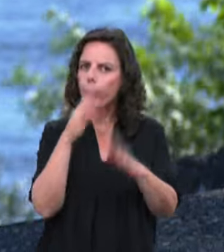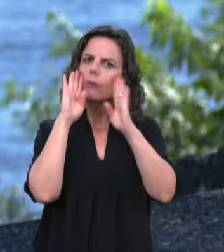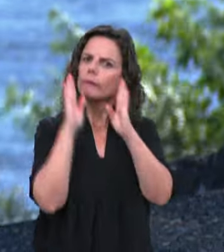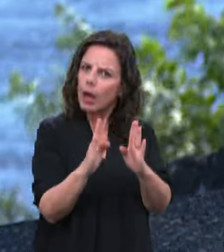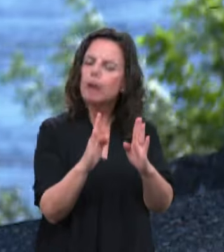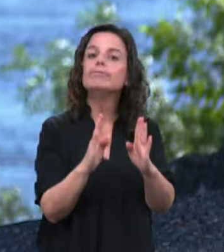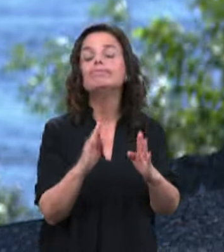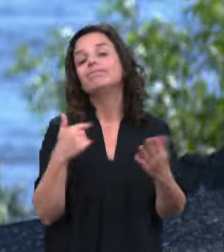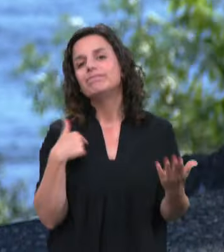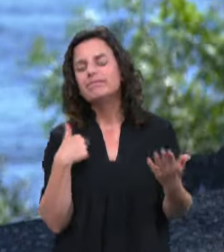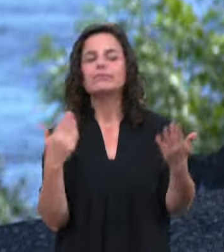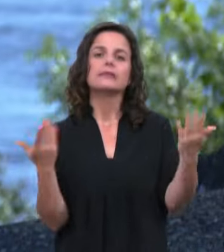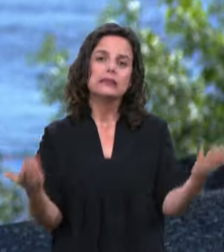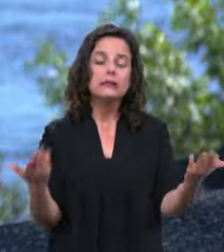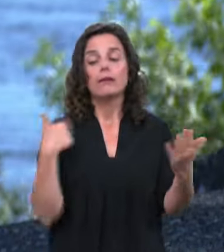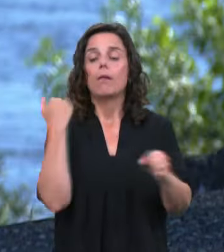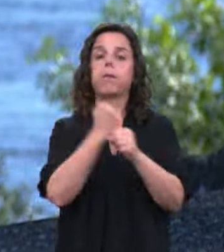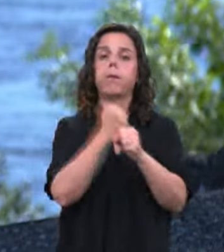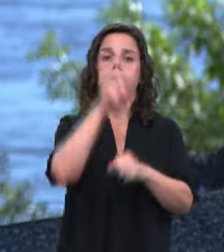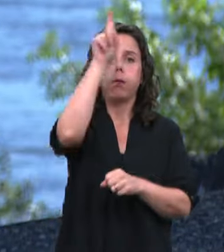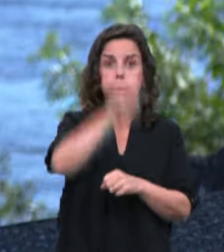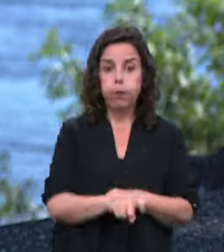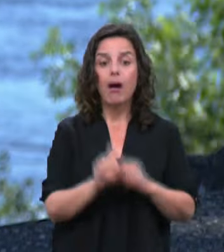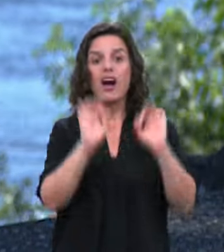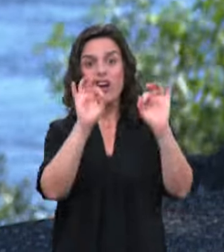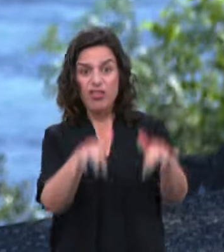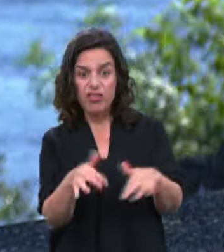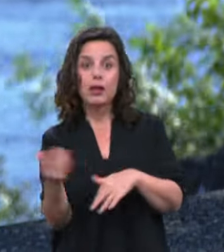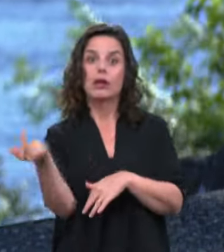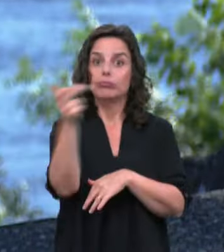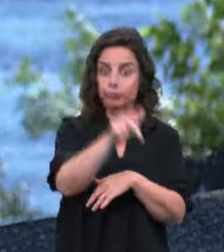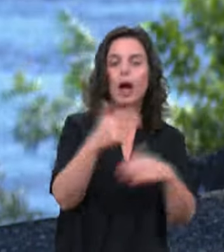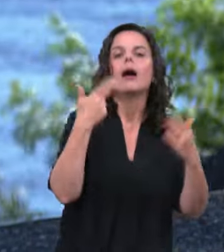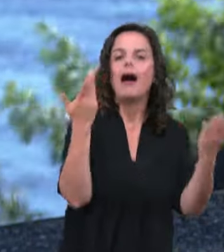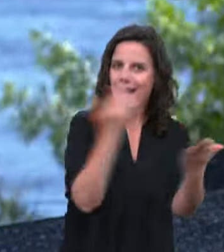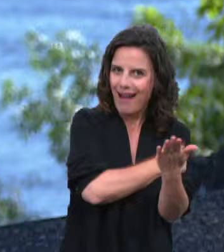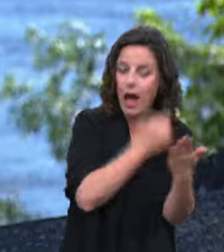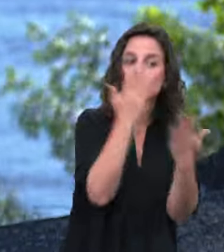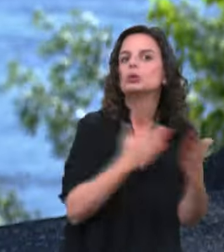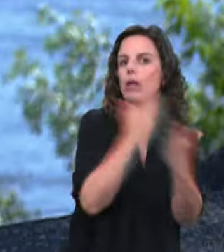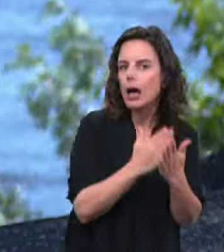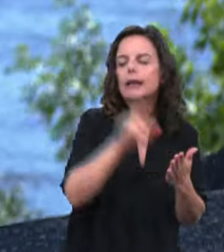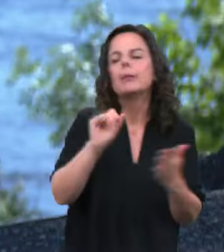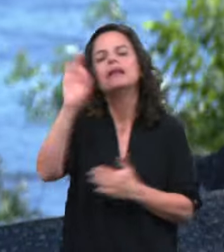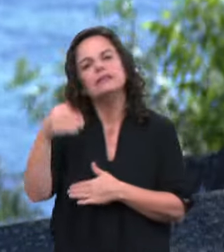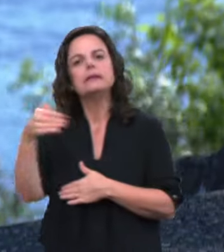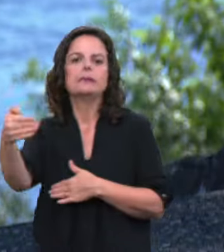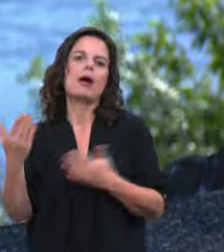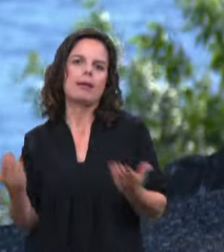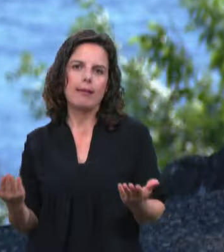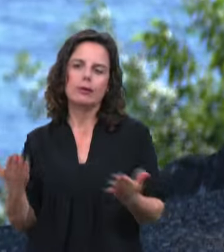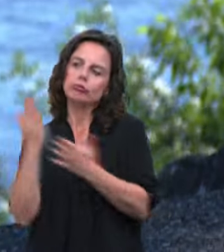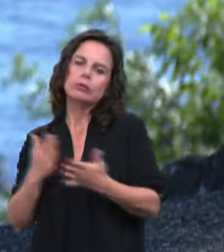eu estudava no final do dia, após o período de trabalho normal, e aos finais de semana. Eu era